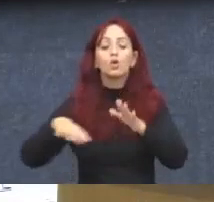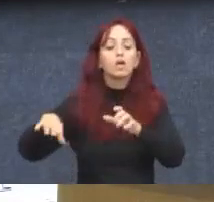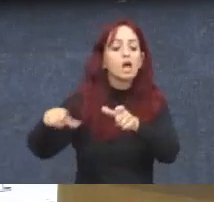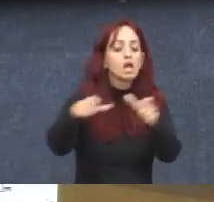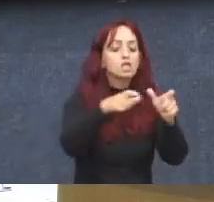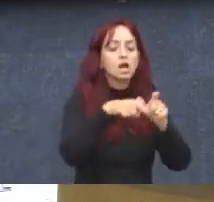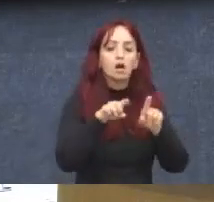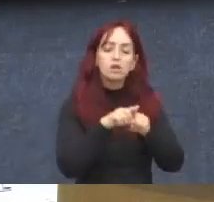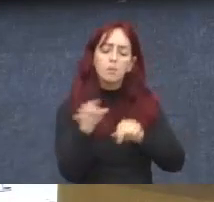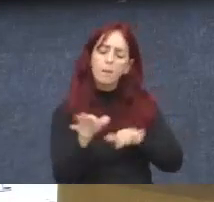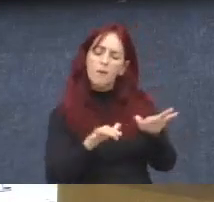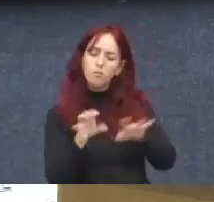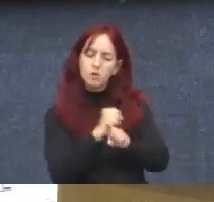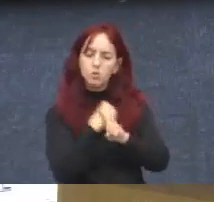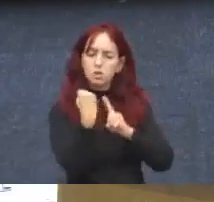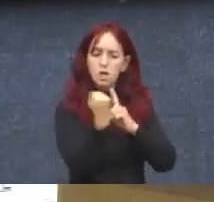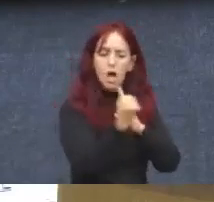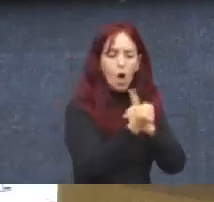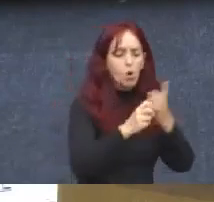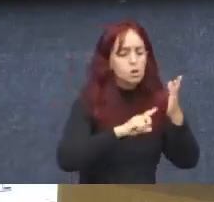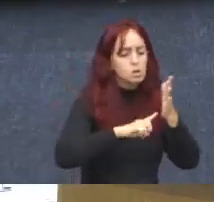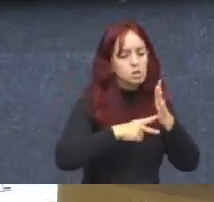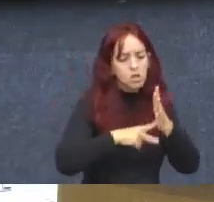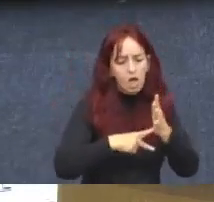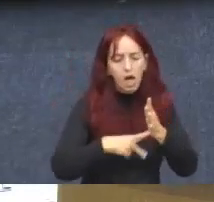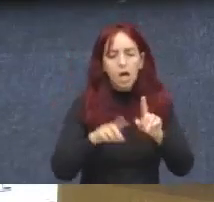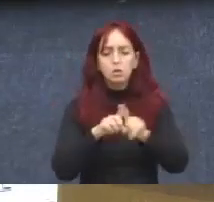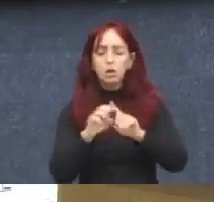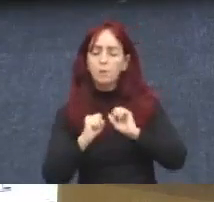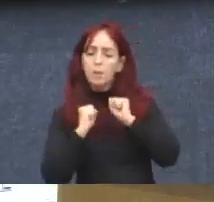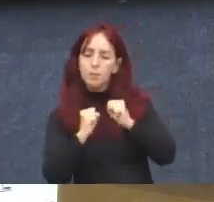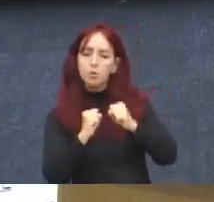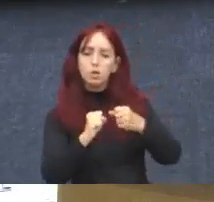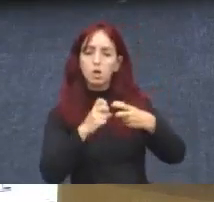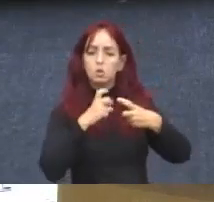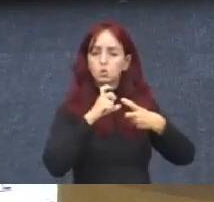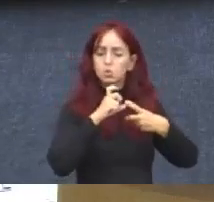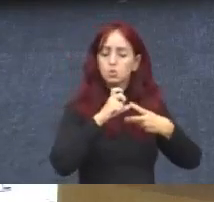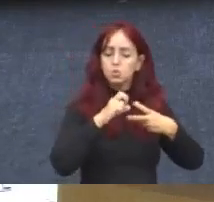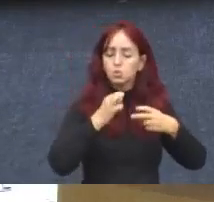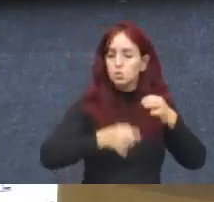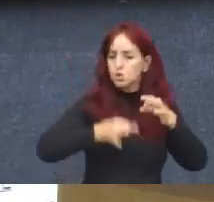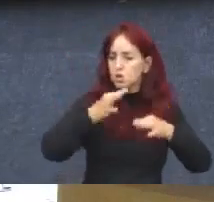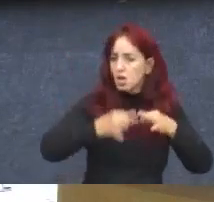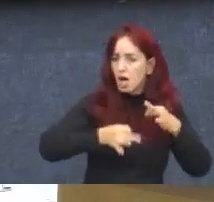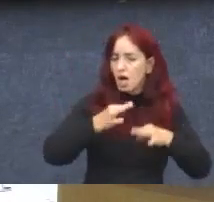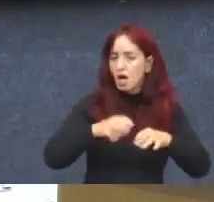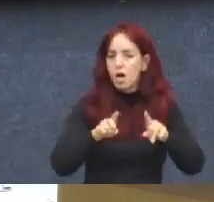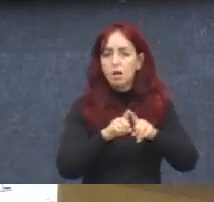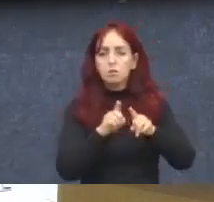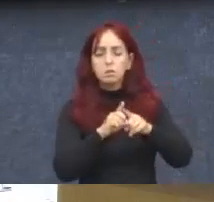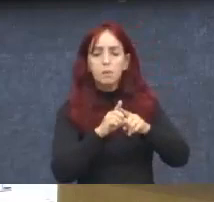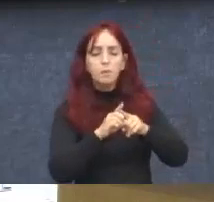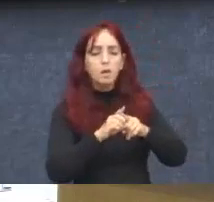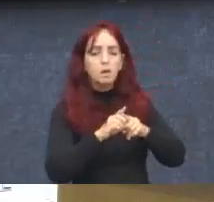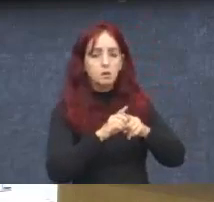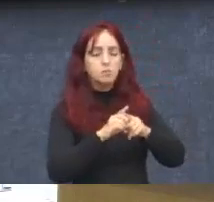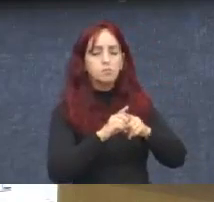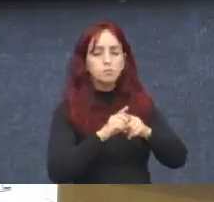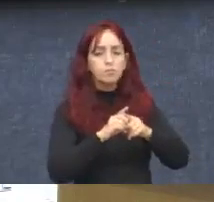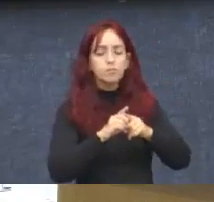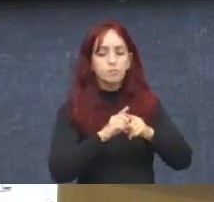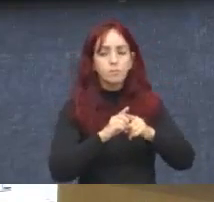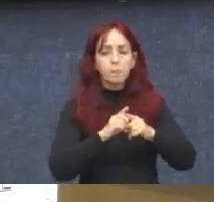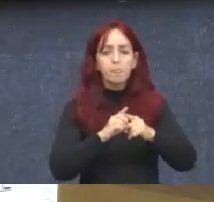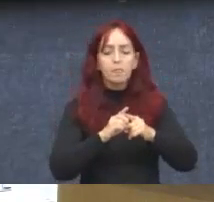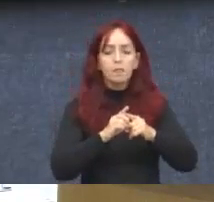movimentos sociais, com os sindicatos, com o Poder Judiciário, com o Ministério Público, a Assembleia Legislativa, mas, sobretudo,